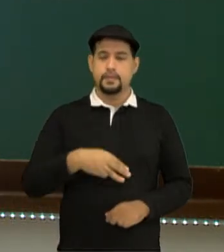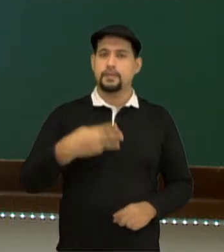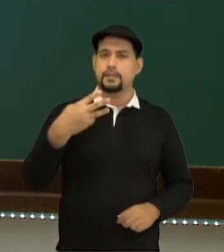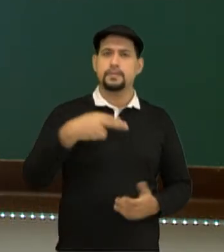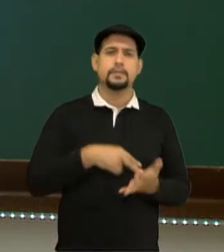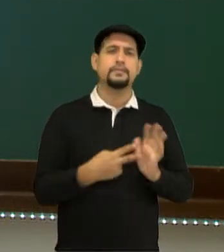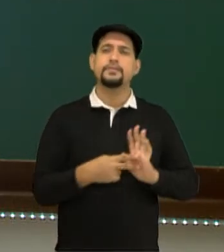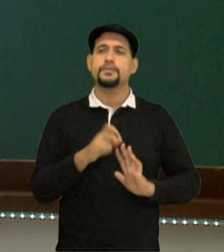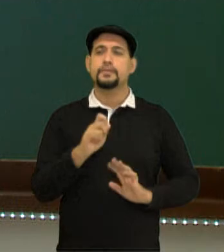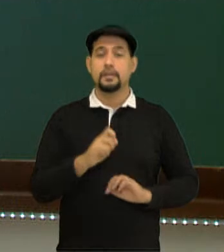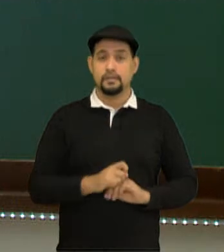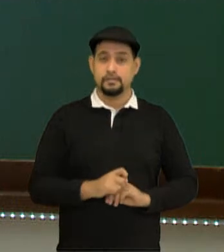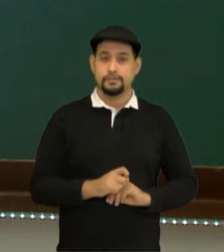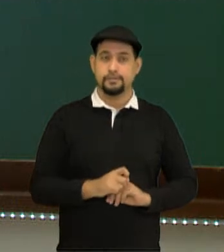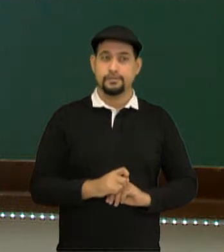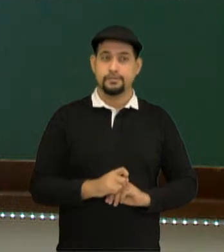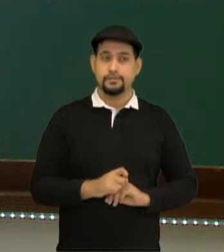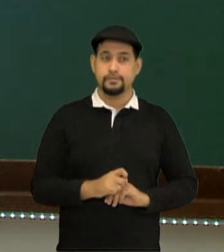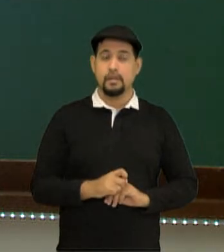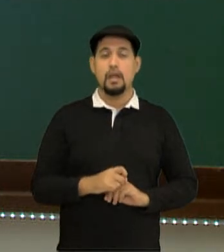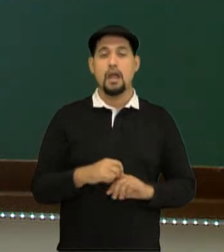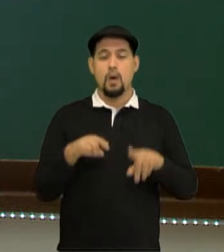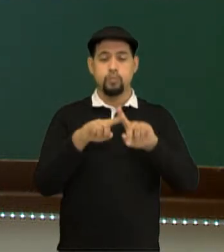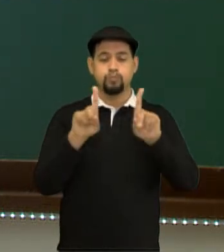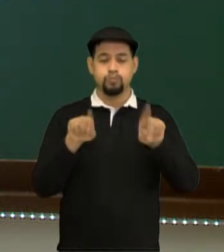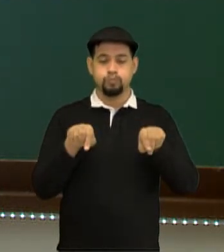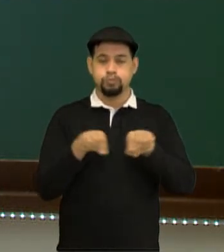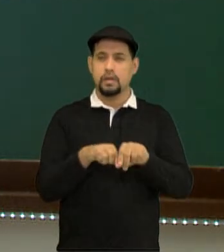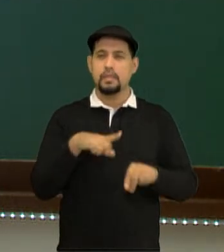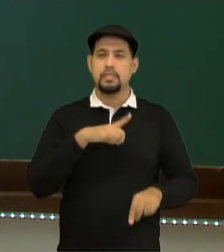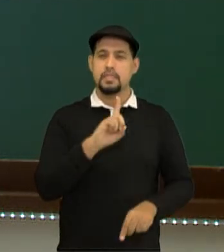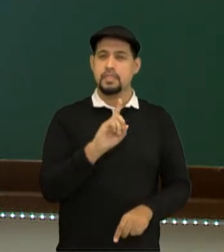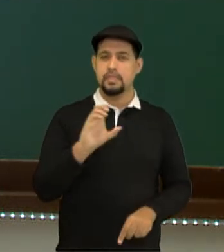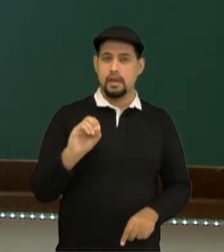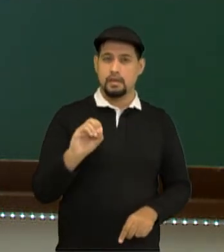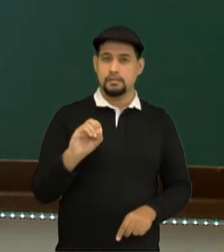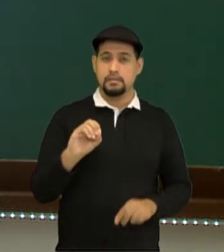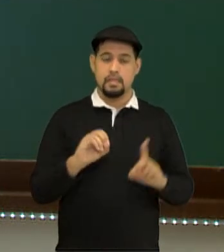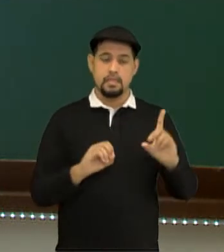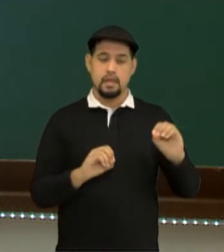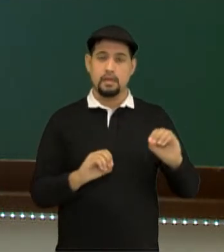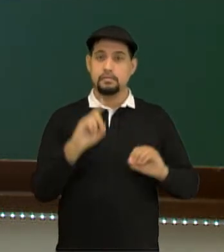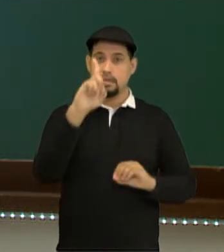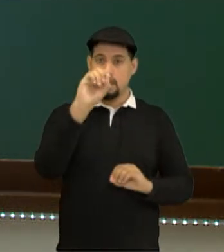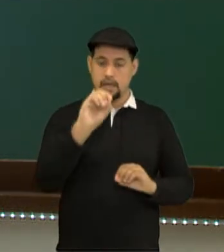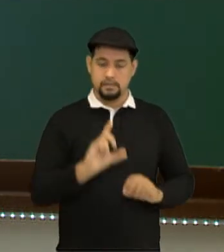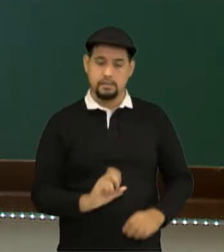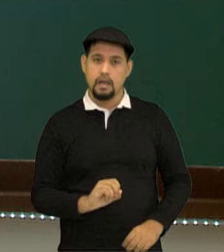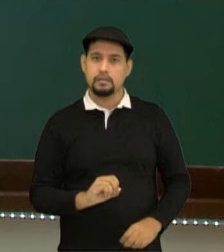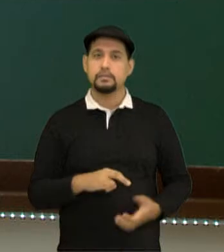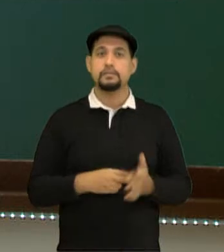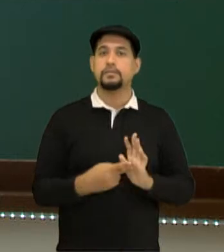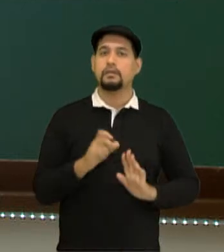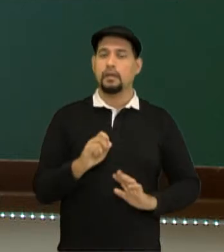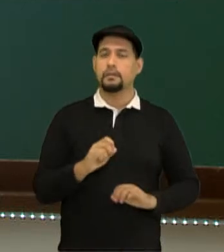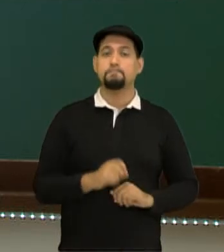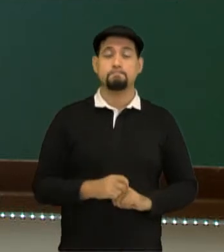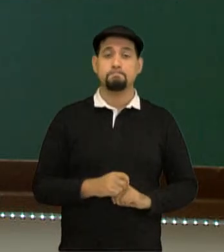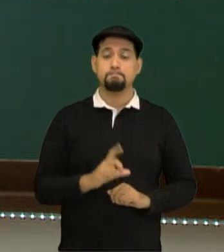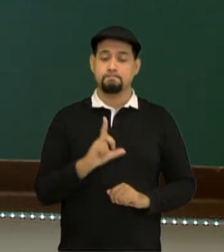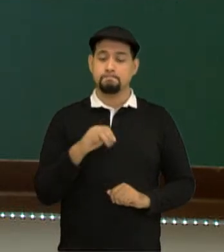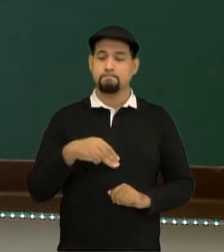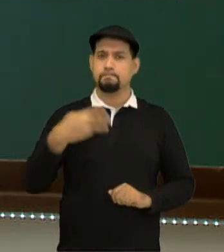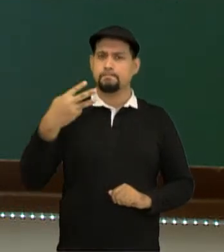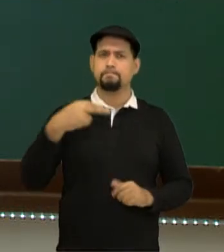cúbico corresponde a um cubo que tem 10 de lado, 10 de lado e 10 de lado, ou seja, um decímetro cúbico